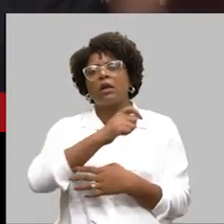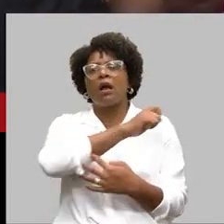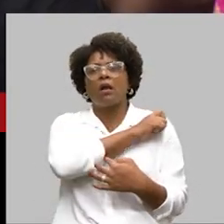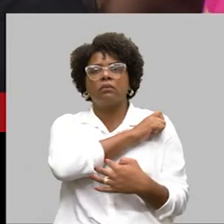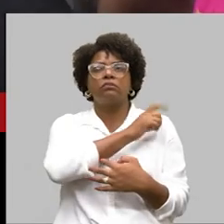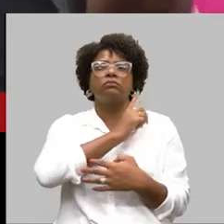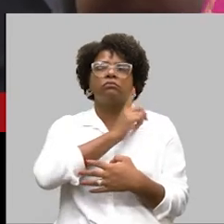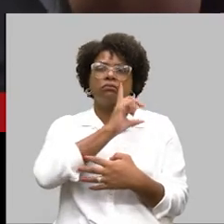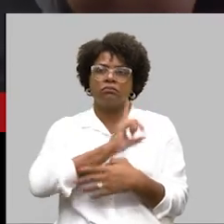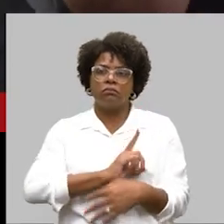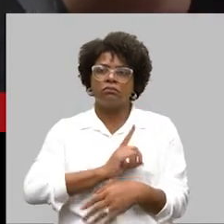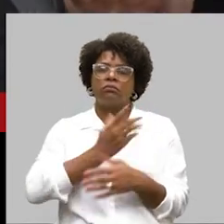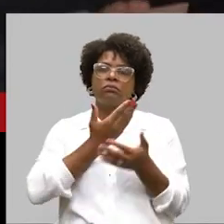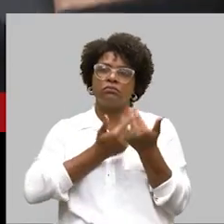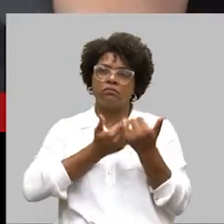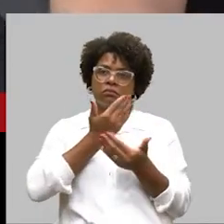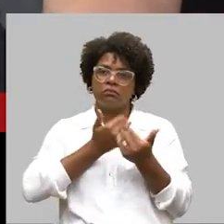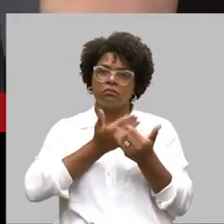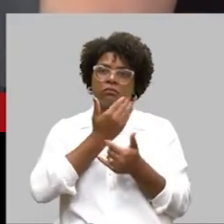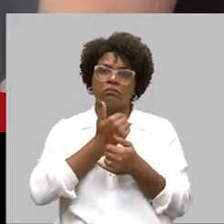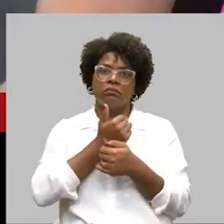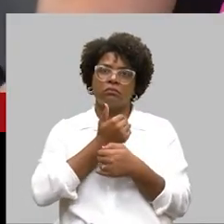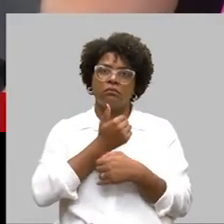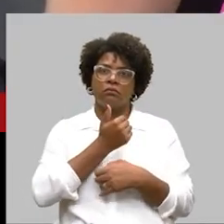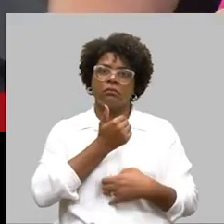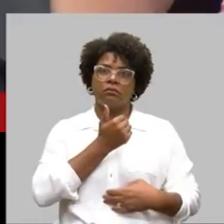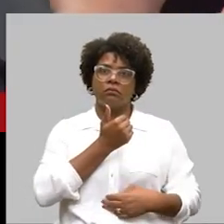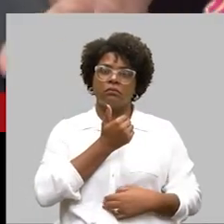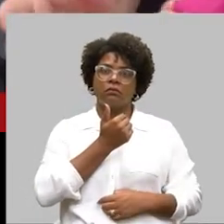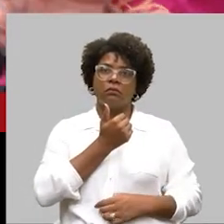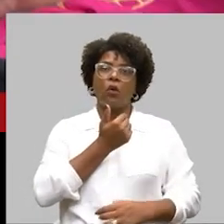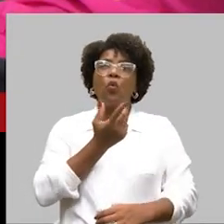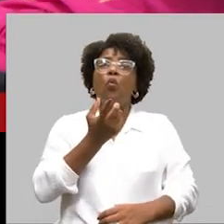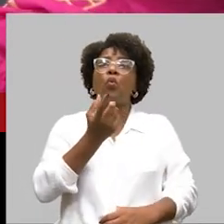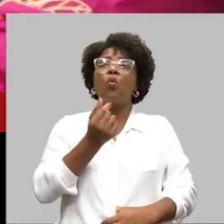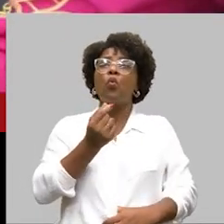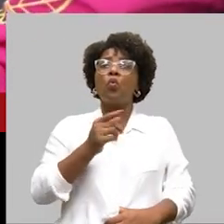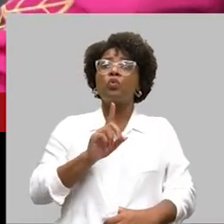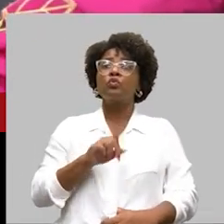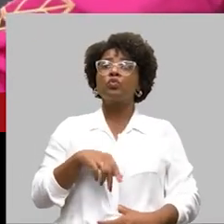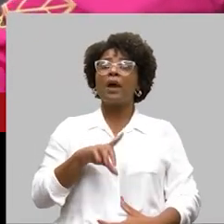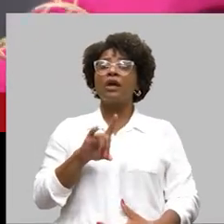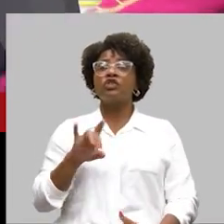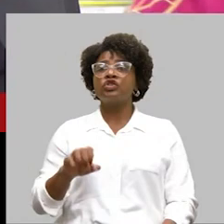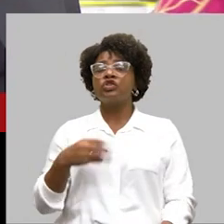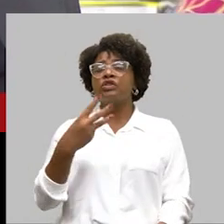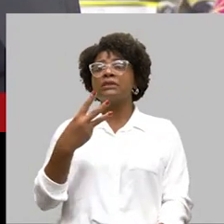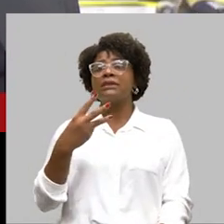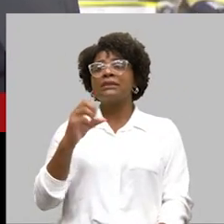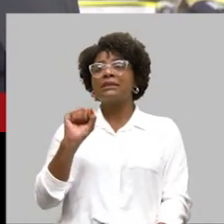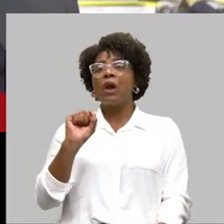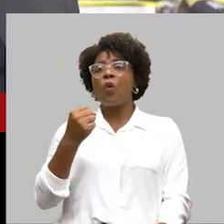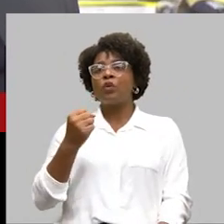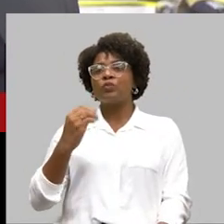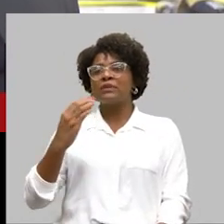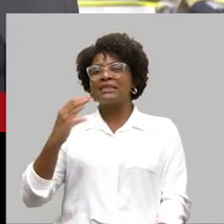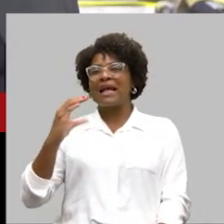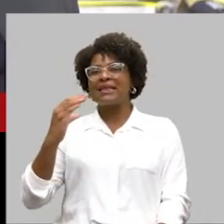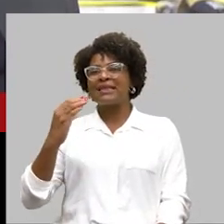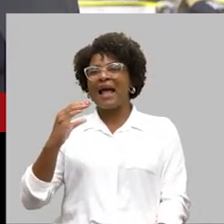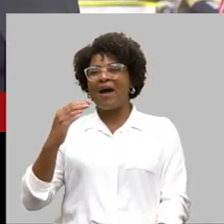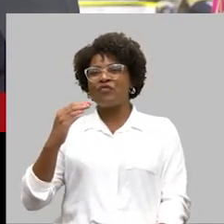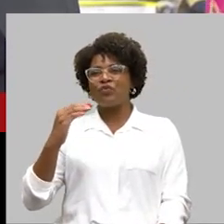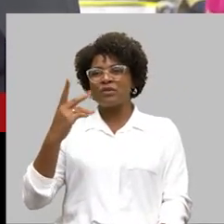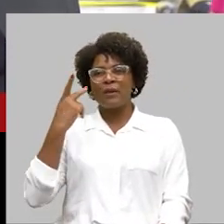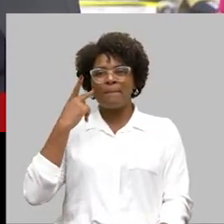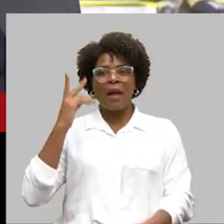escolar custasse R8 centavos R8 centavos ao estado e é por isso que